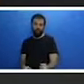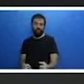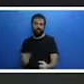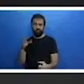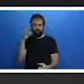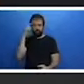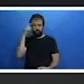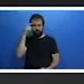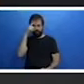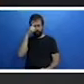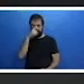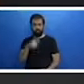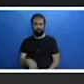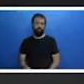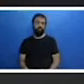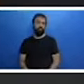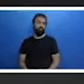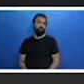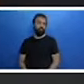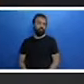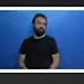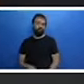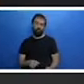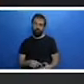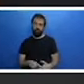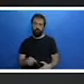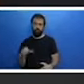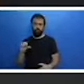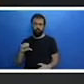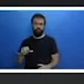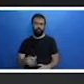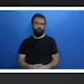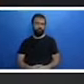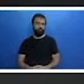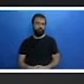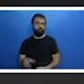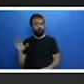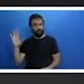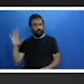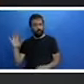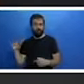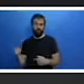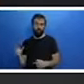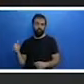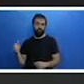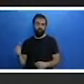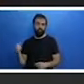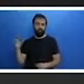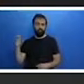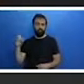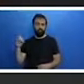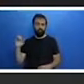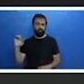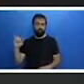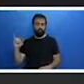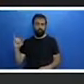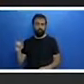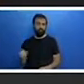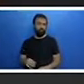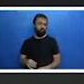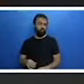mais difícil essa aqui é a minha mão que não é boa não é tão boa contra a outra essa minha mão que é no caso é a direita